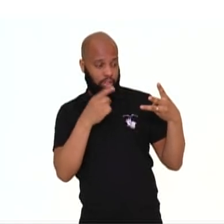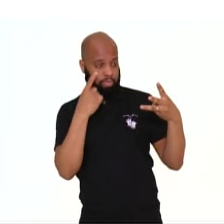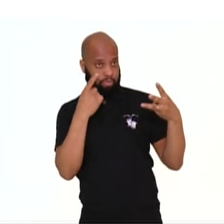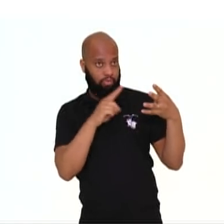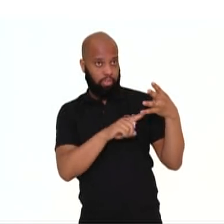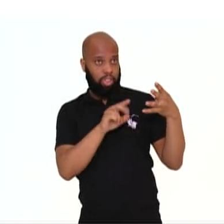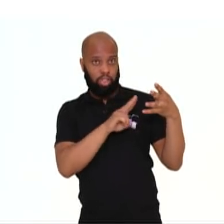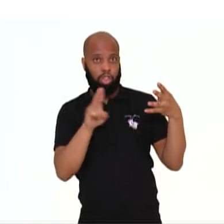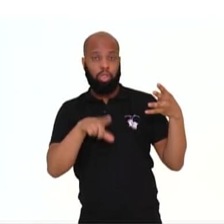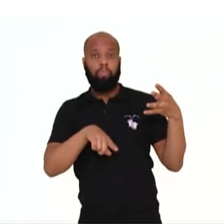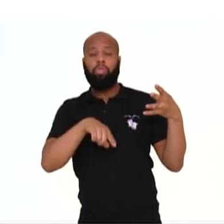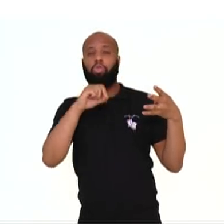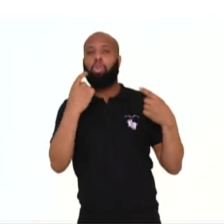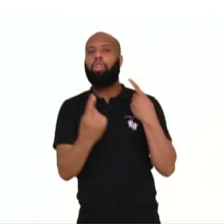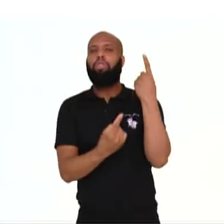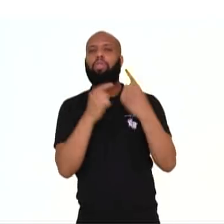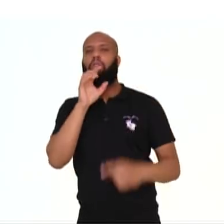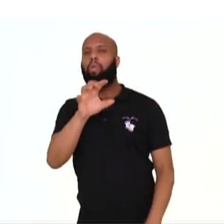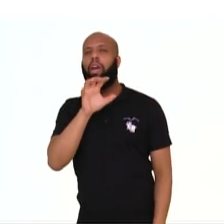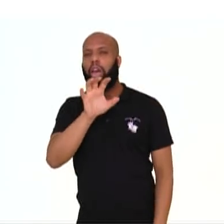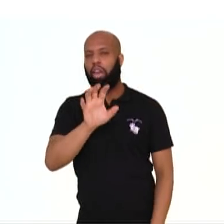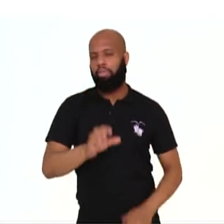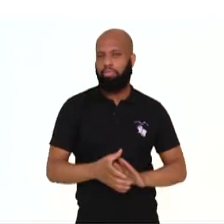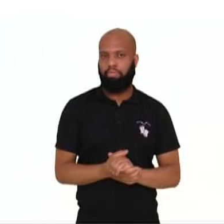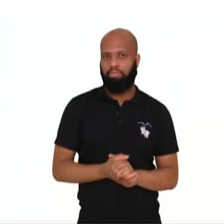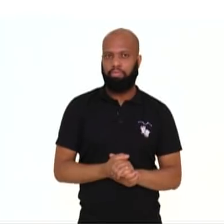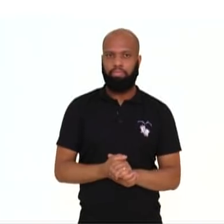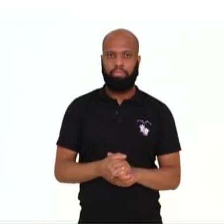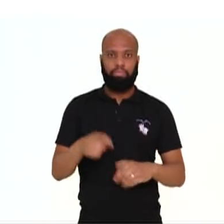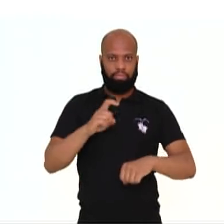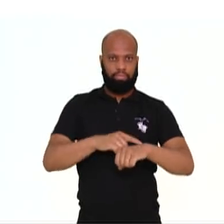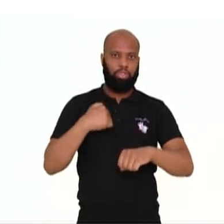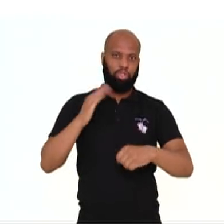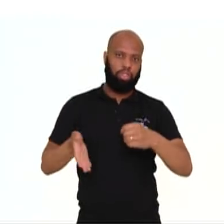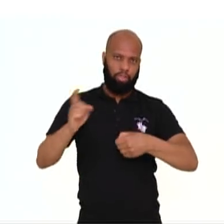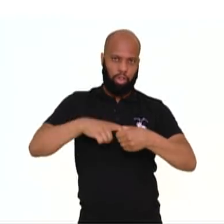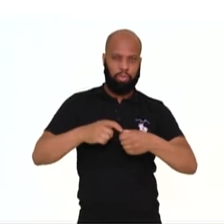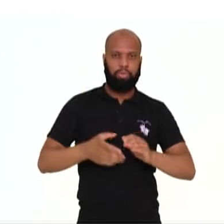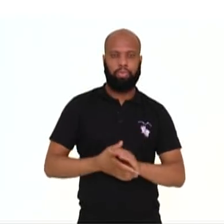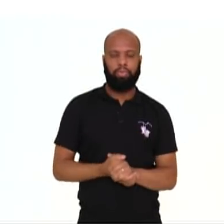a Poseidon. Ou D, a Zeus. Logo voltamos com a resposta.